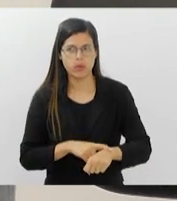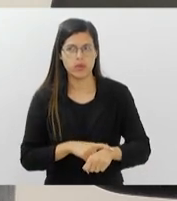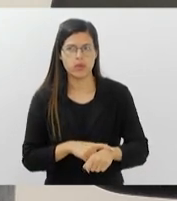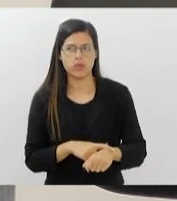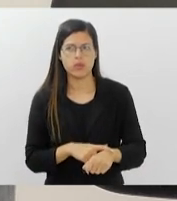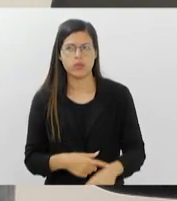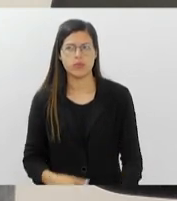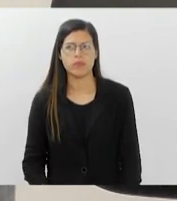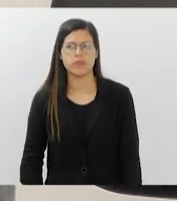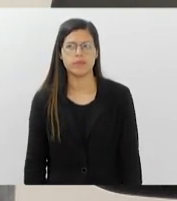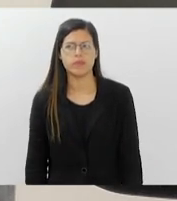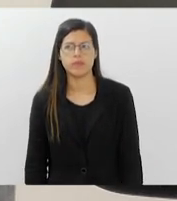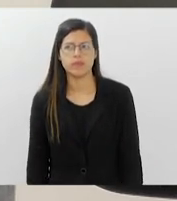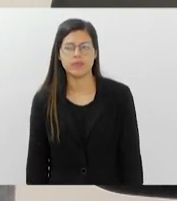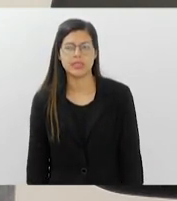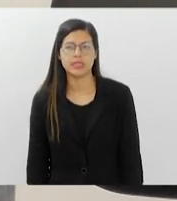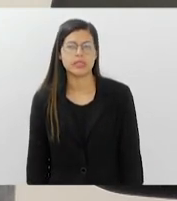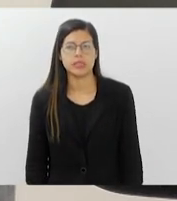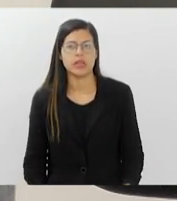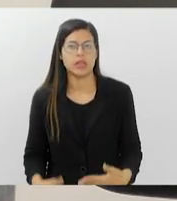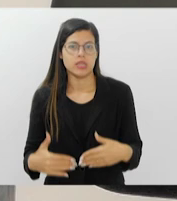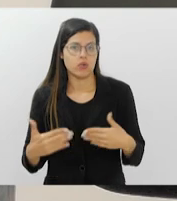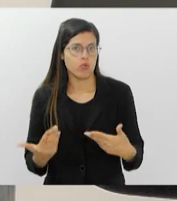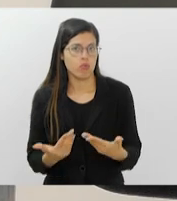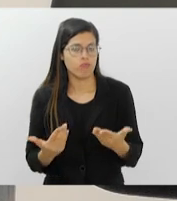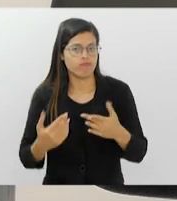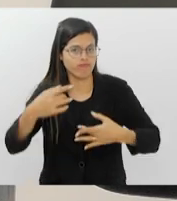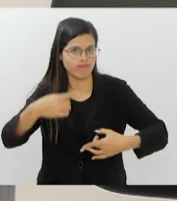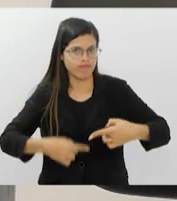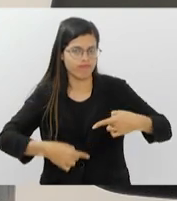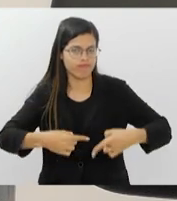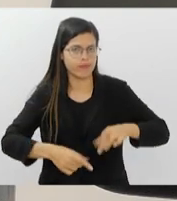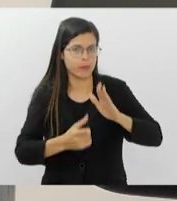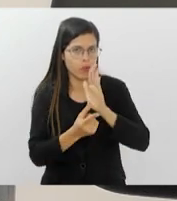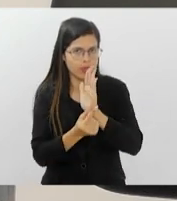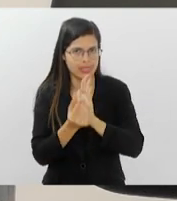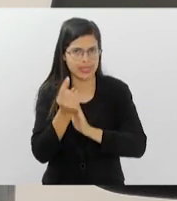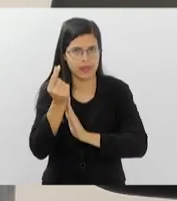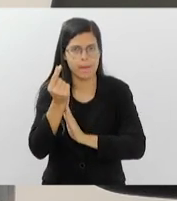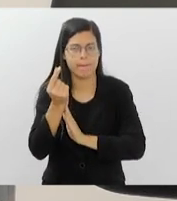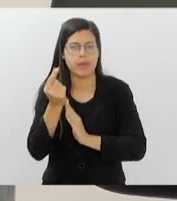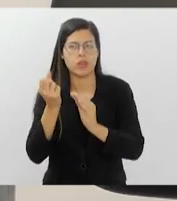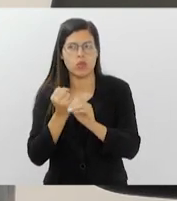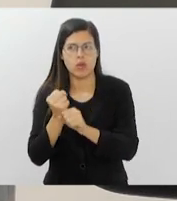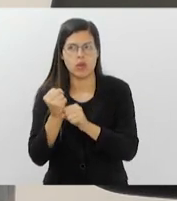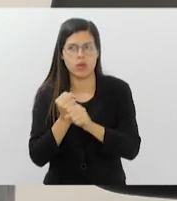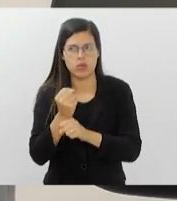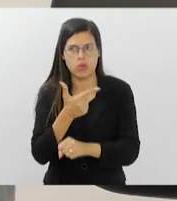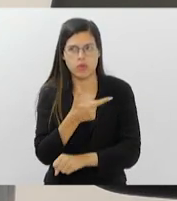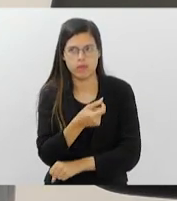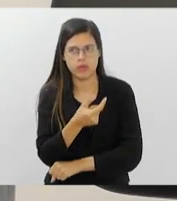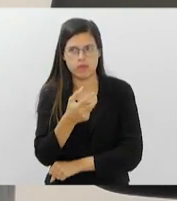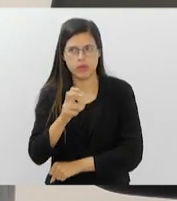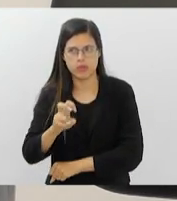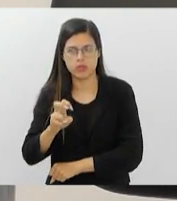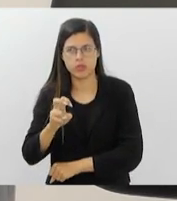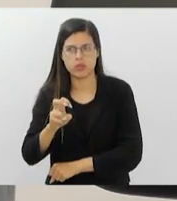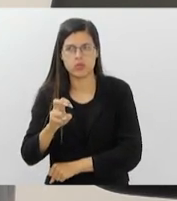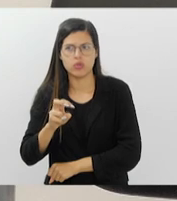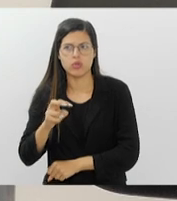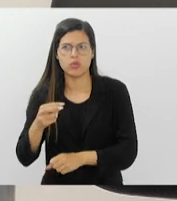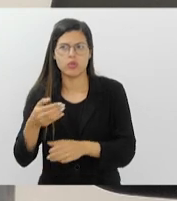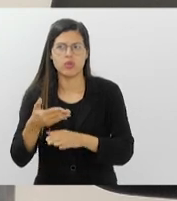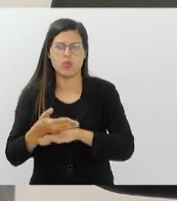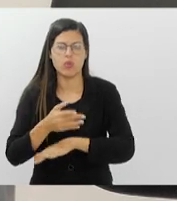casa o orçamento do estado para 2025 chegou no dia primeiro dia